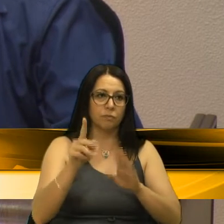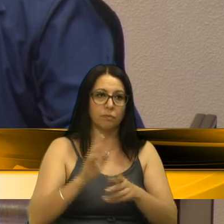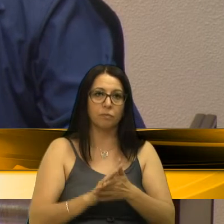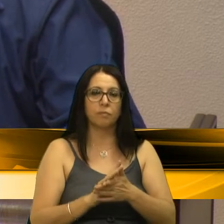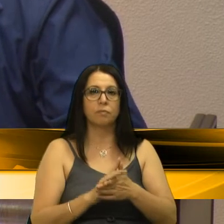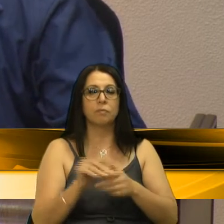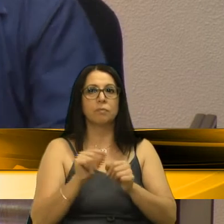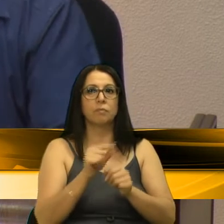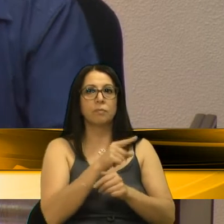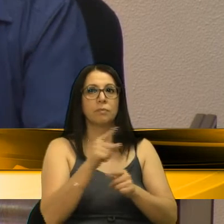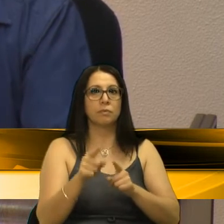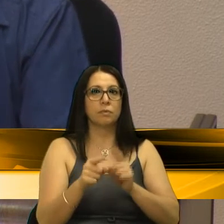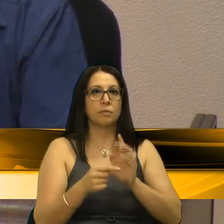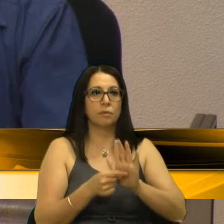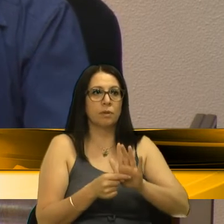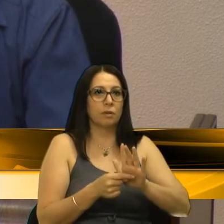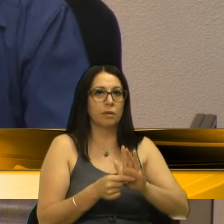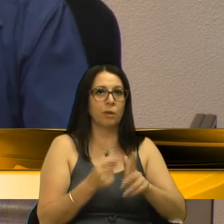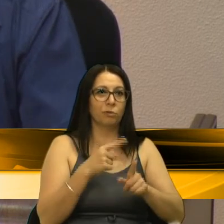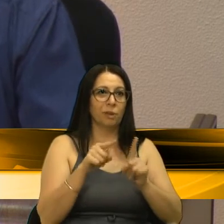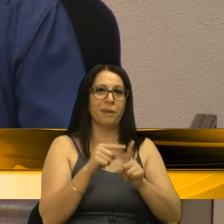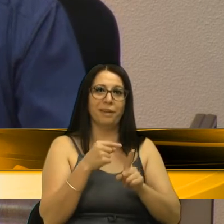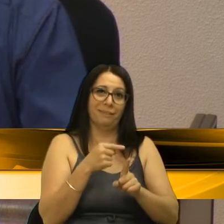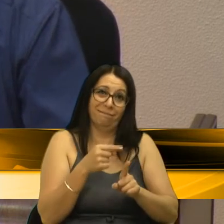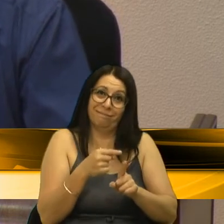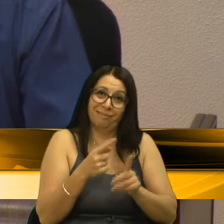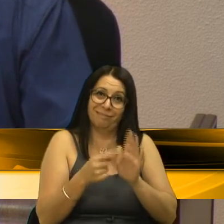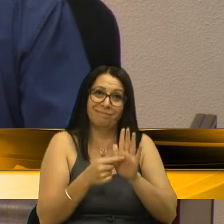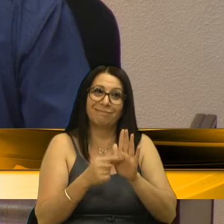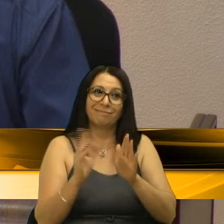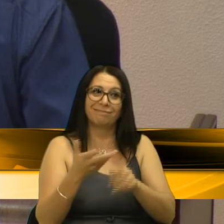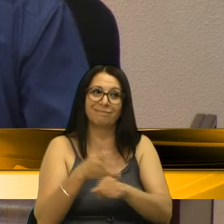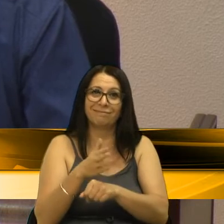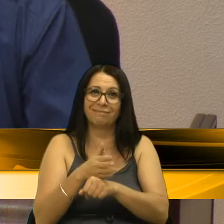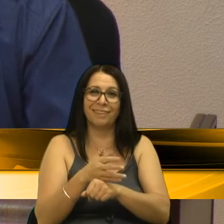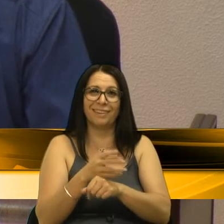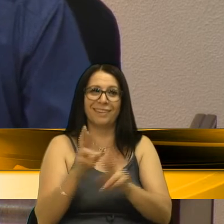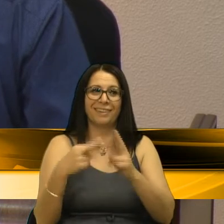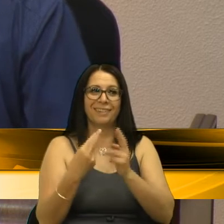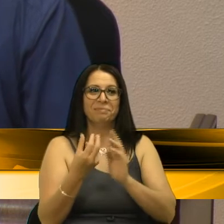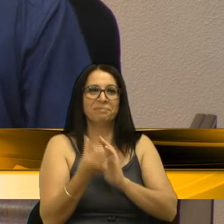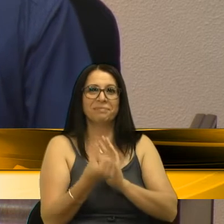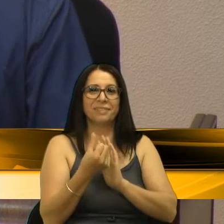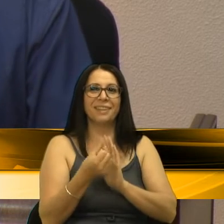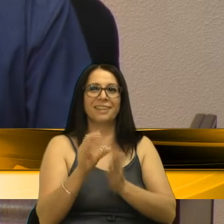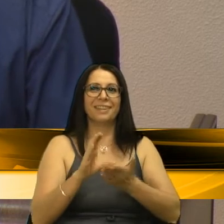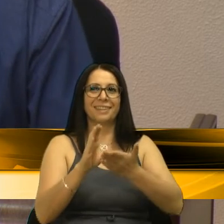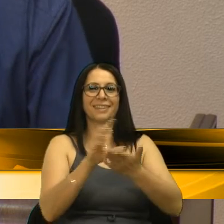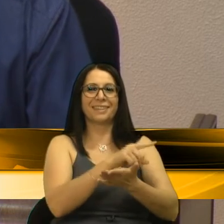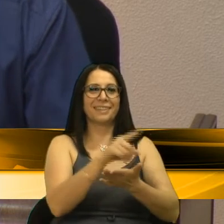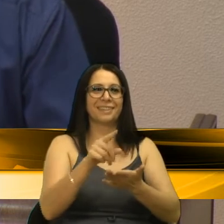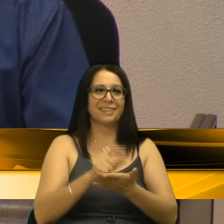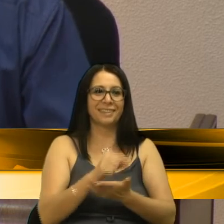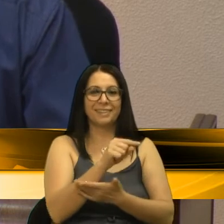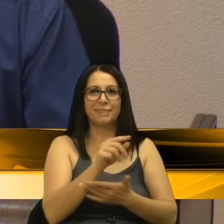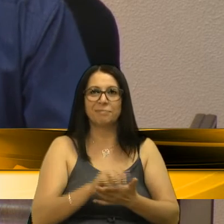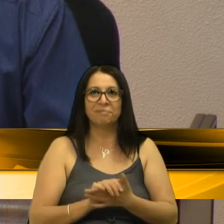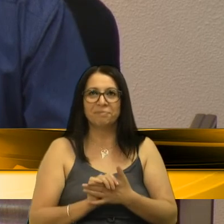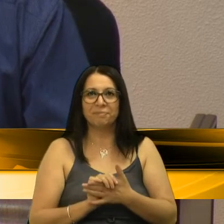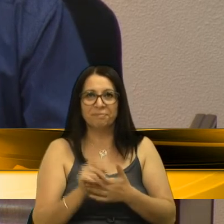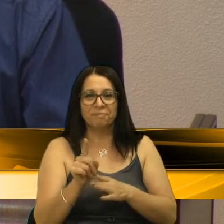sendo obrigatória a comprovação de convocação em todas as partes. Seção 6ª dos Conselhos Locais de Saúde.